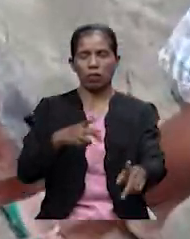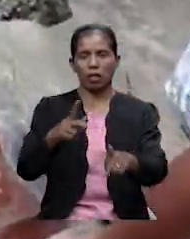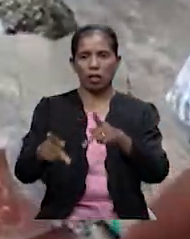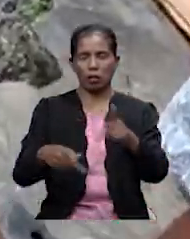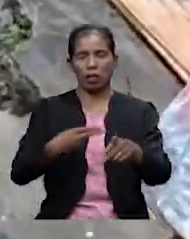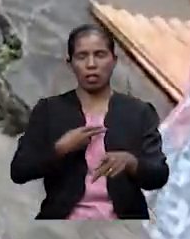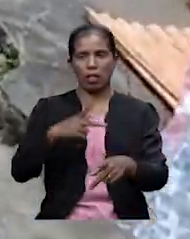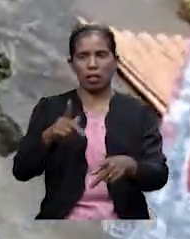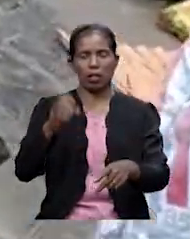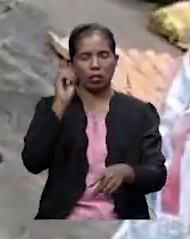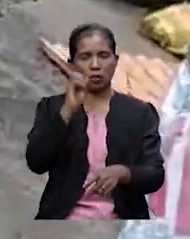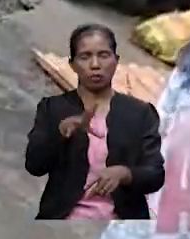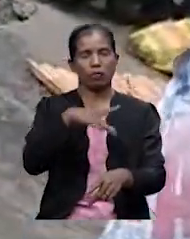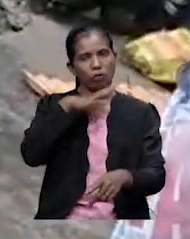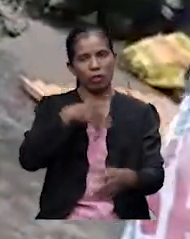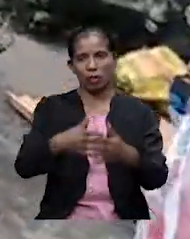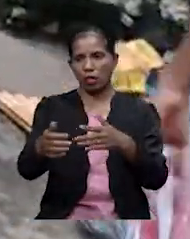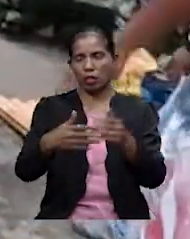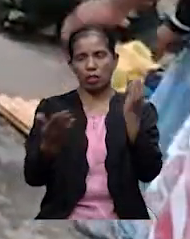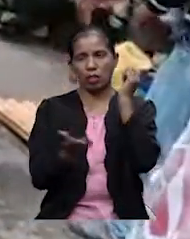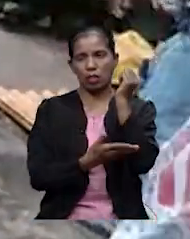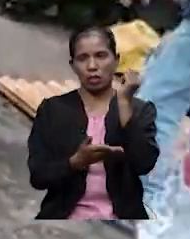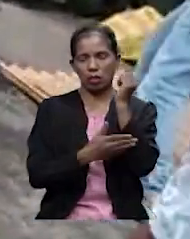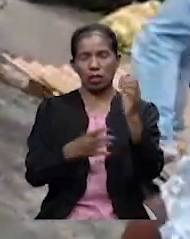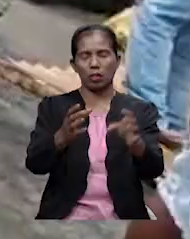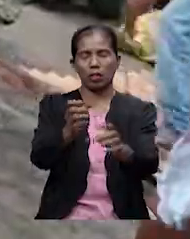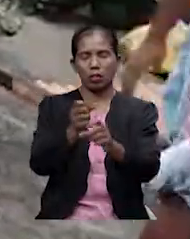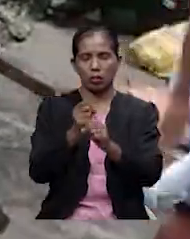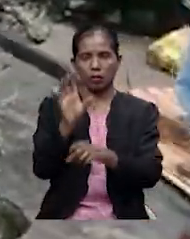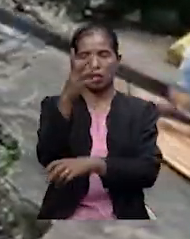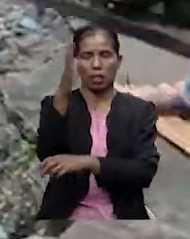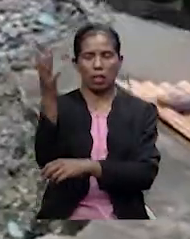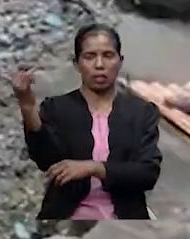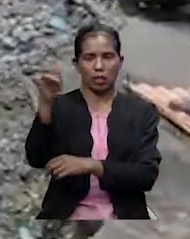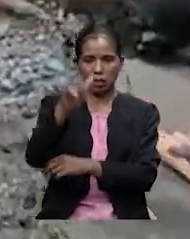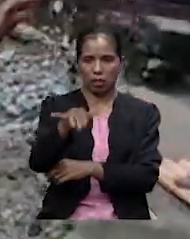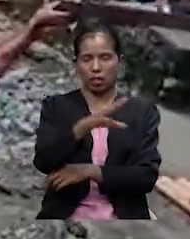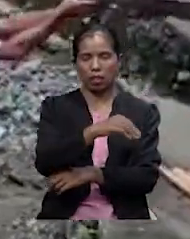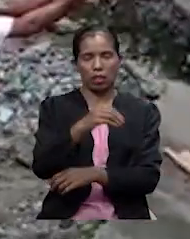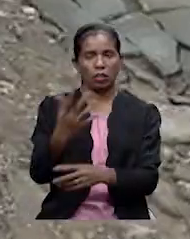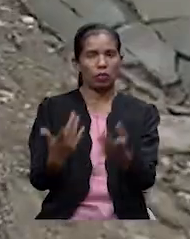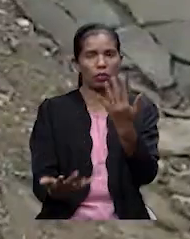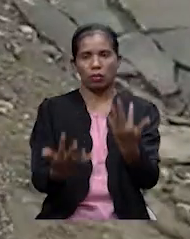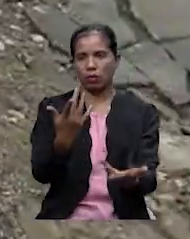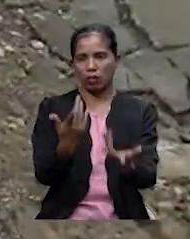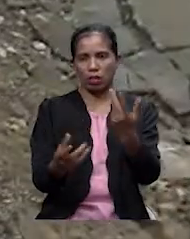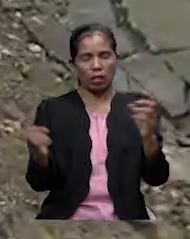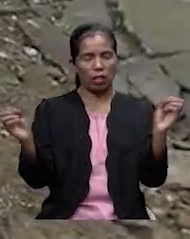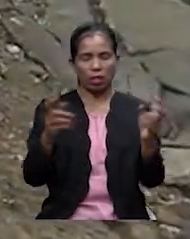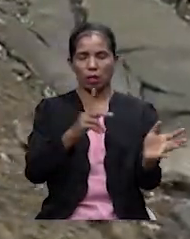nessa soe fuera arbiru, tesi ai no sobu ailaram botira, sunurai, no la ia planeamento